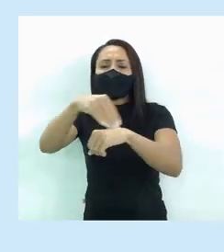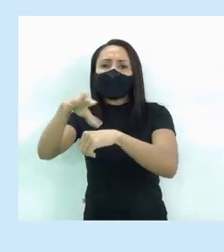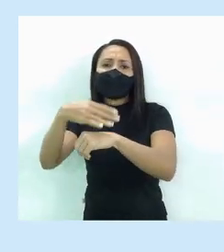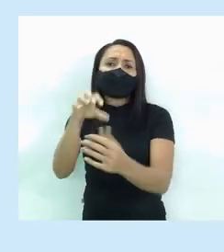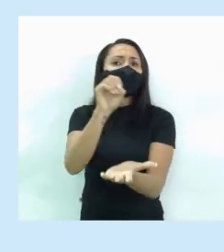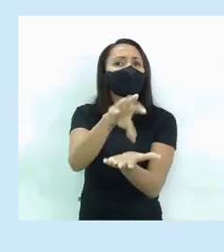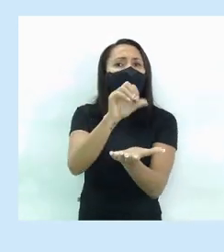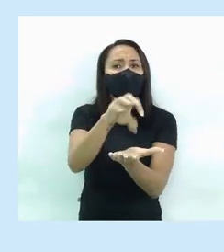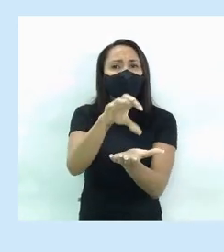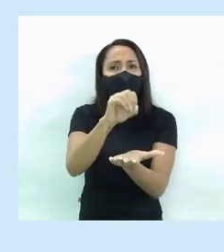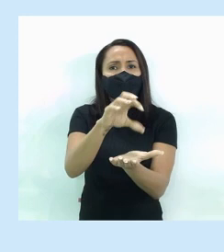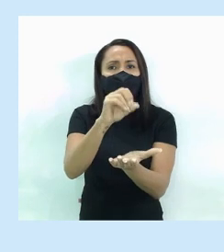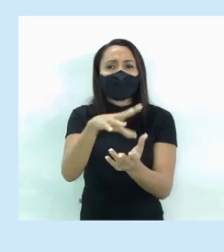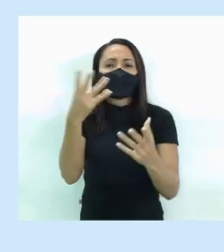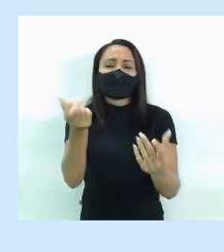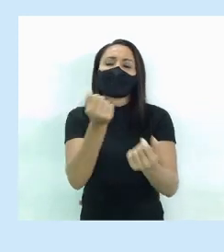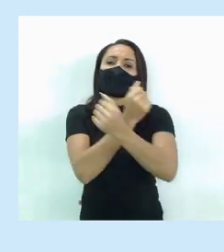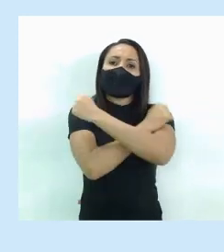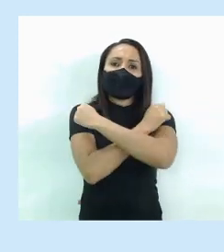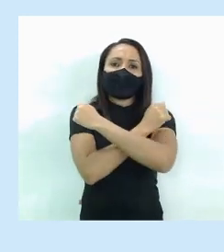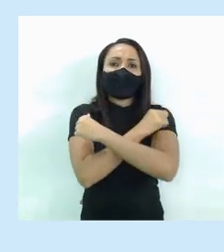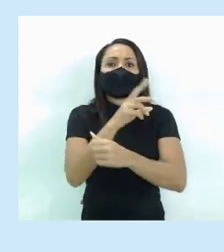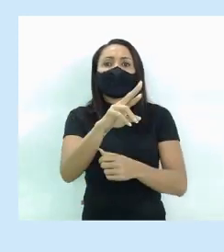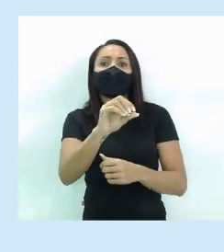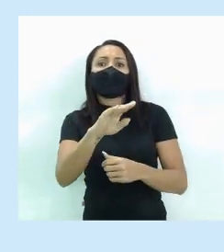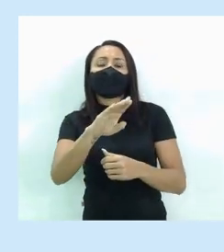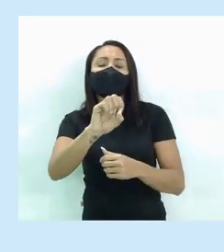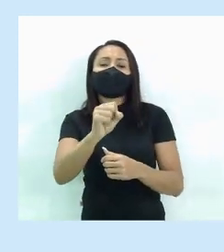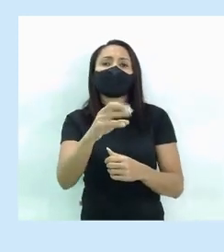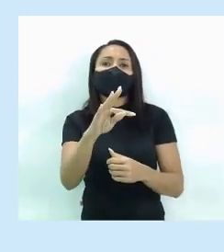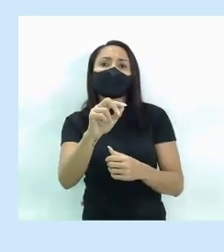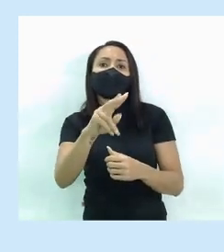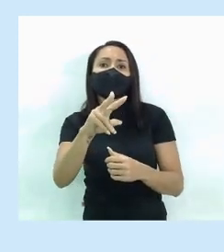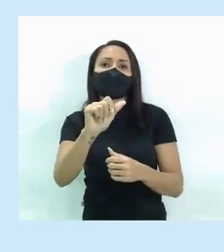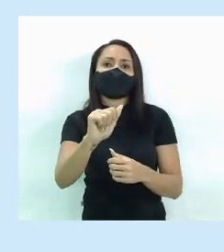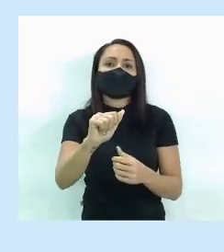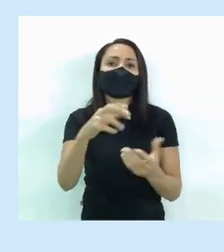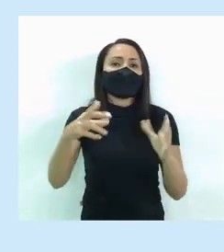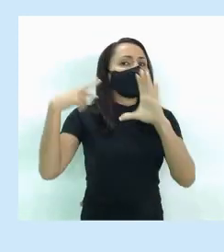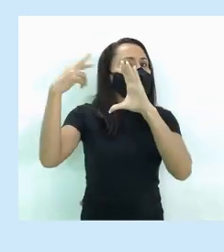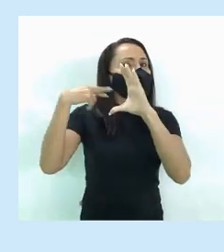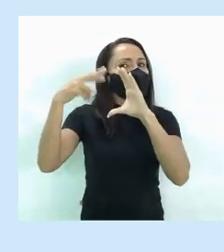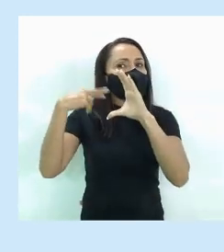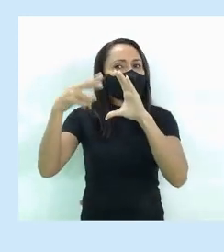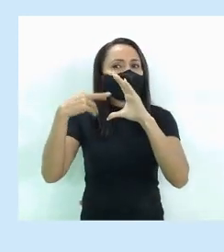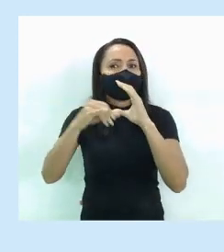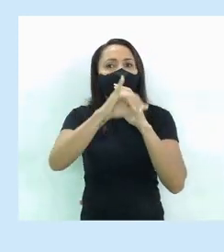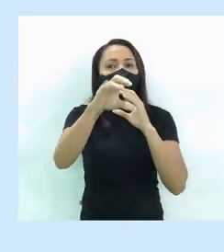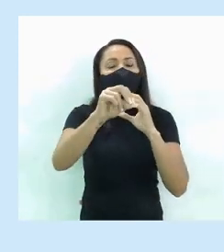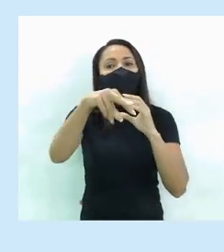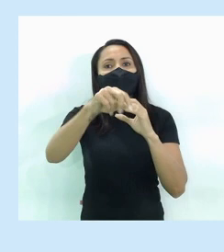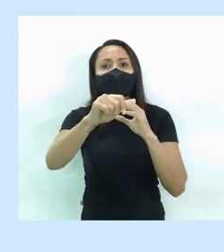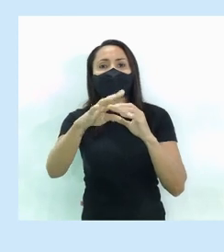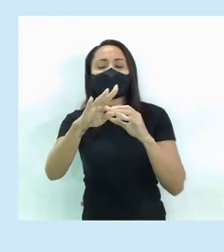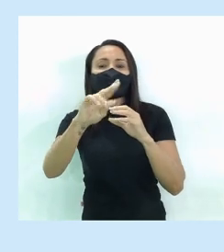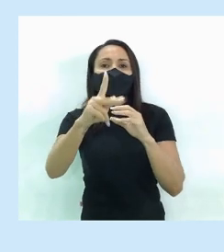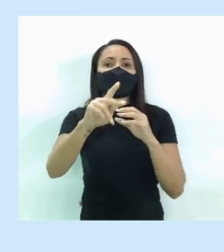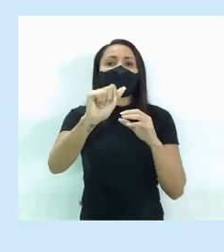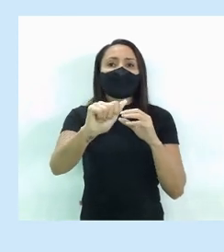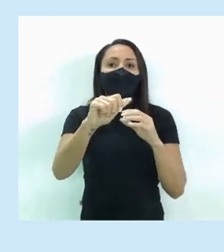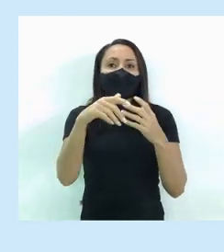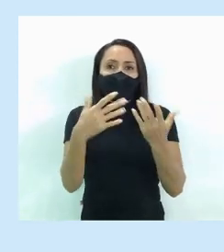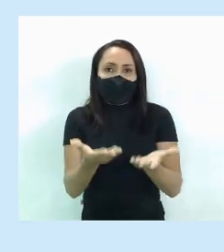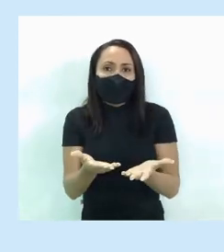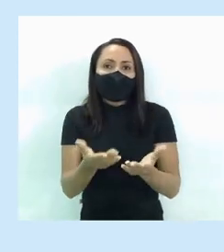EducaPE, não é? Gostaria de mandar um abraço para Robson Selmo Tavares, para Robertão na transmissão, para Jonathan na transmissão e para a Escola Luiz de